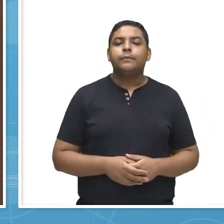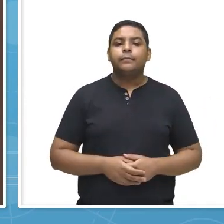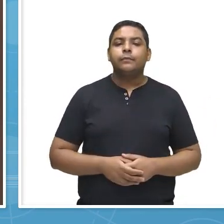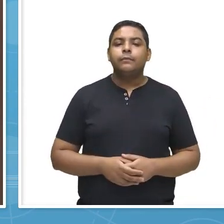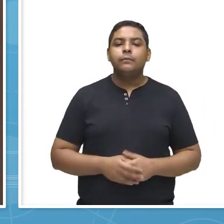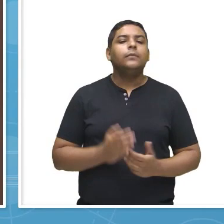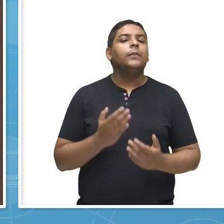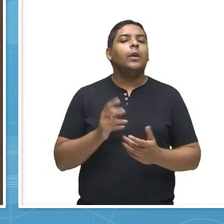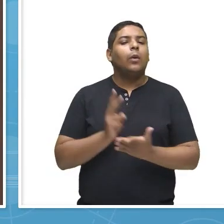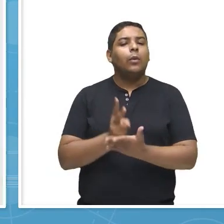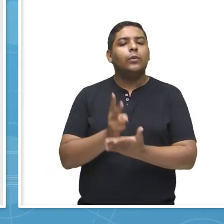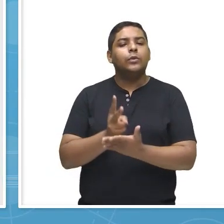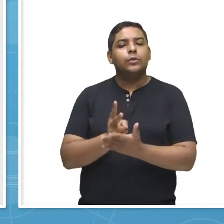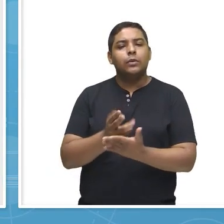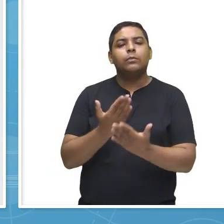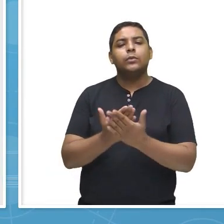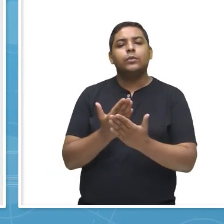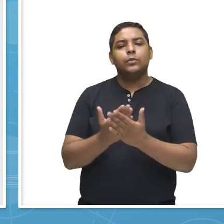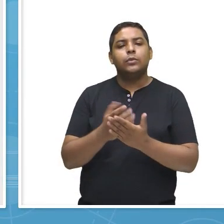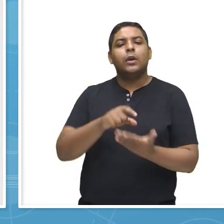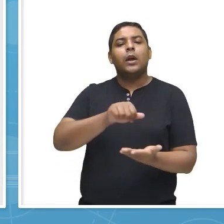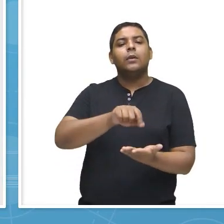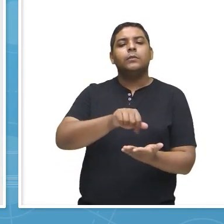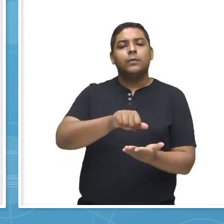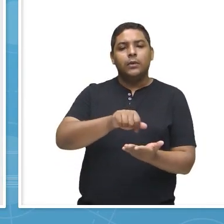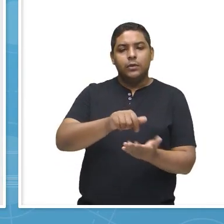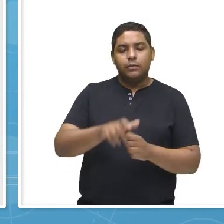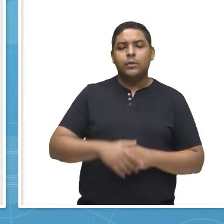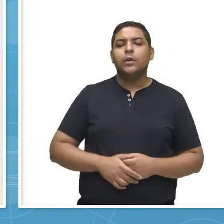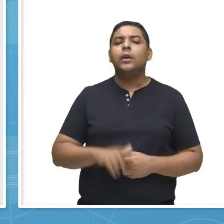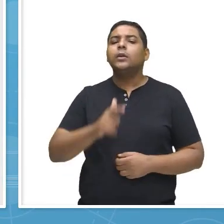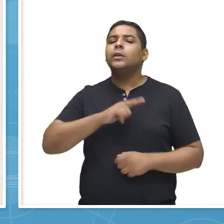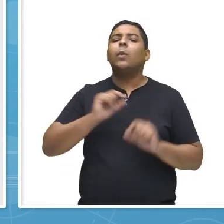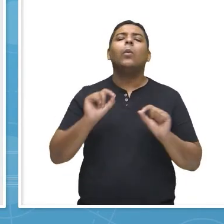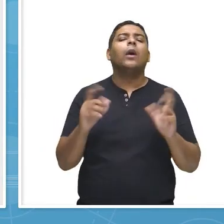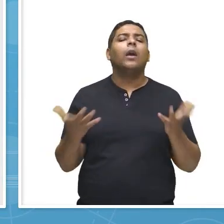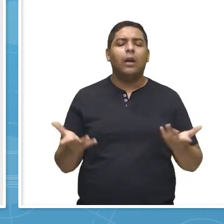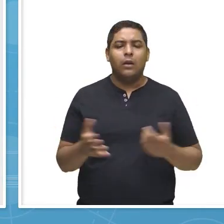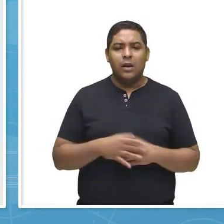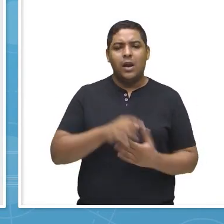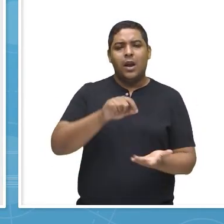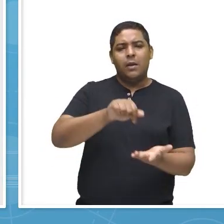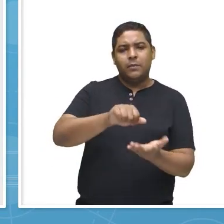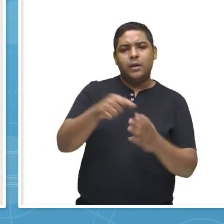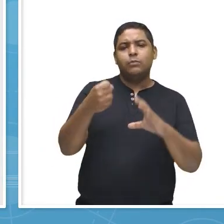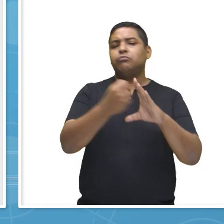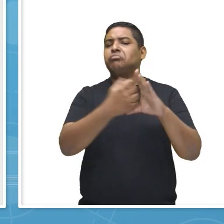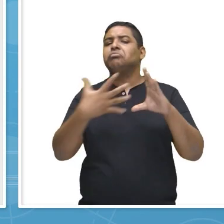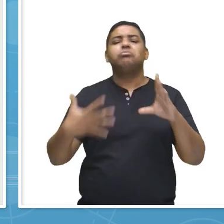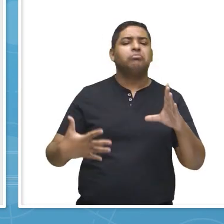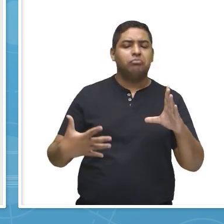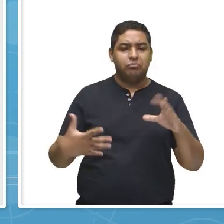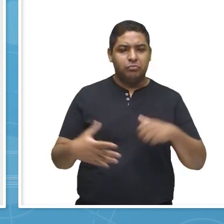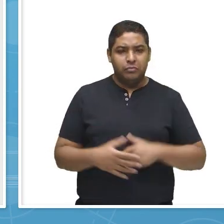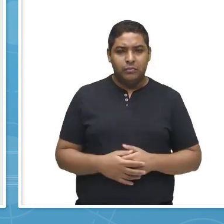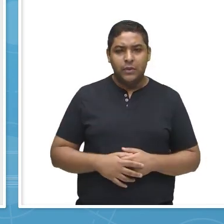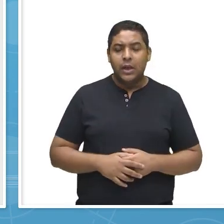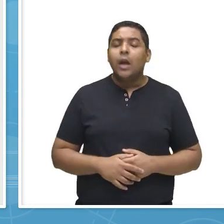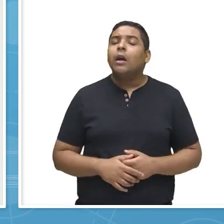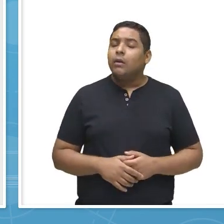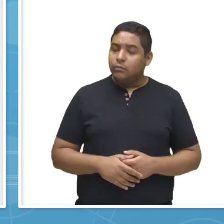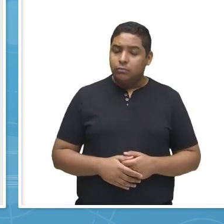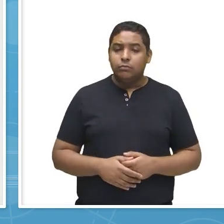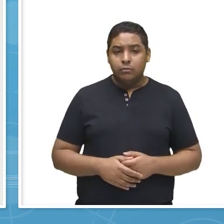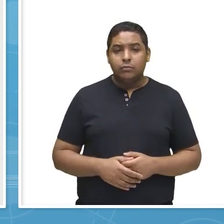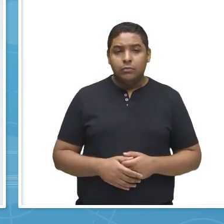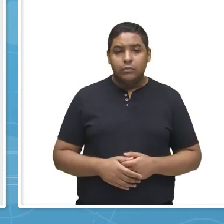estudos ainda sobre o capitalismo, esse sistema ele tem várias características, tá bom? Uma dessas características